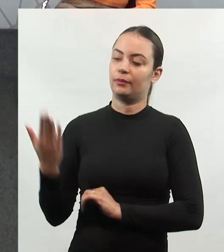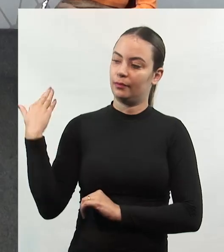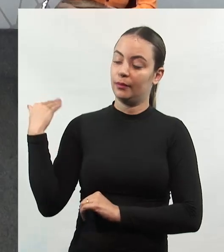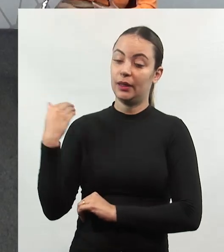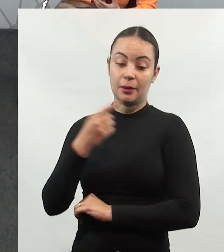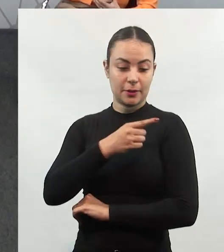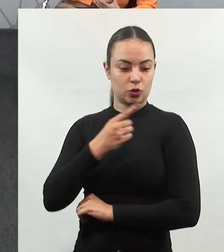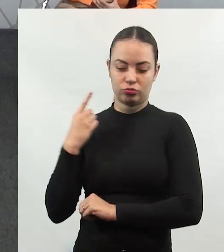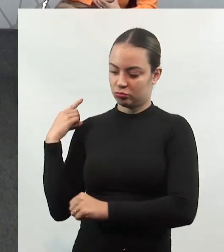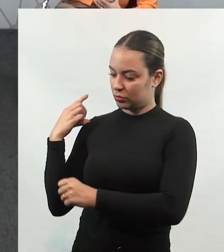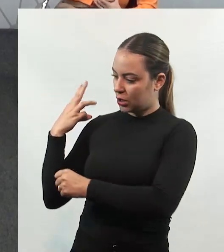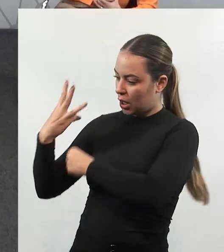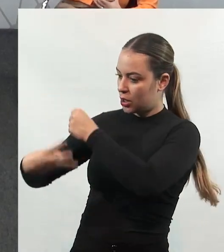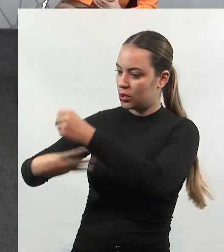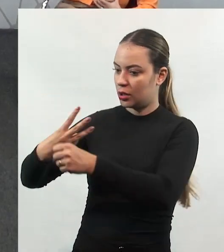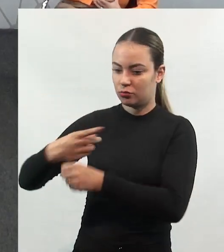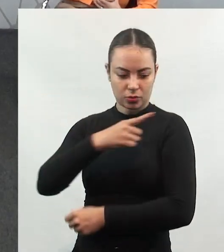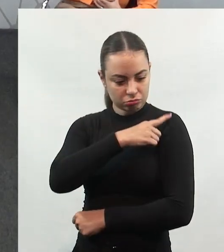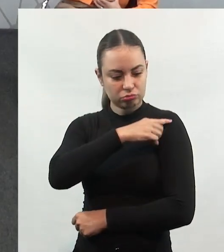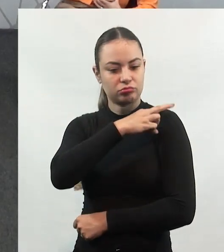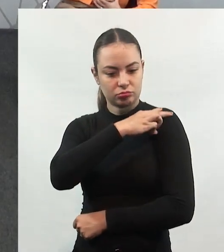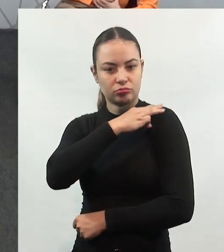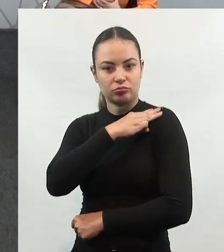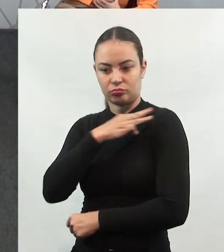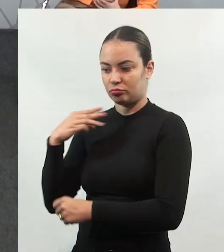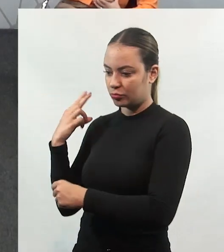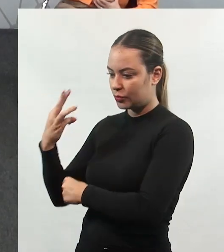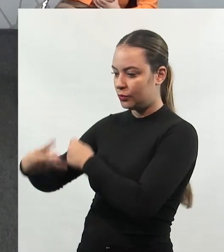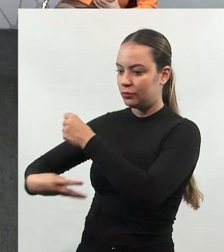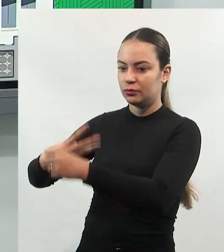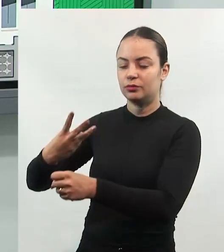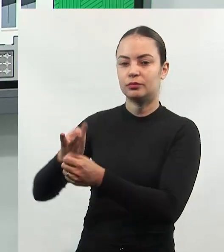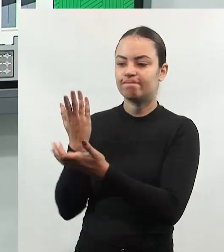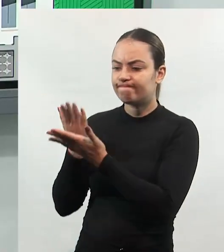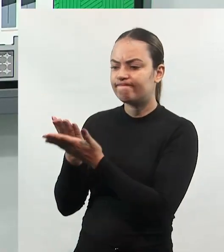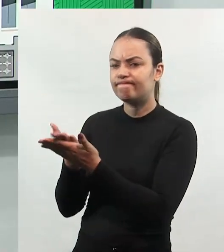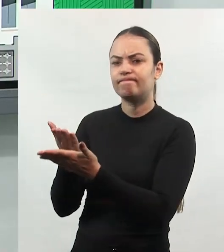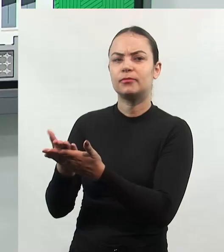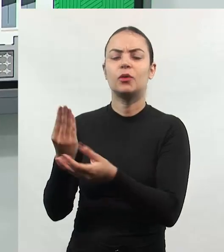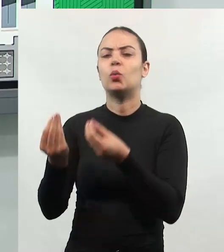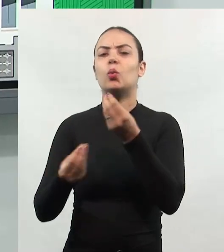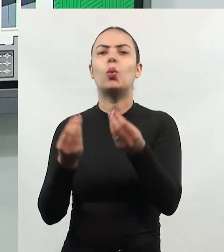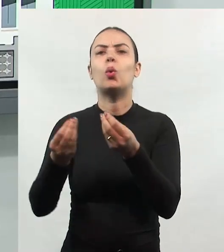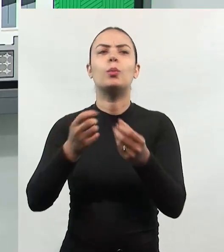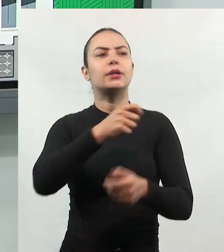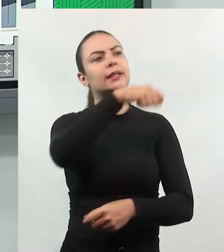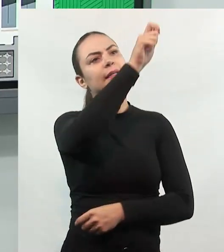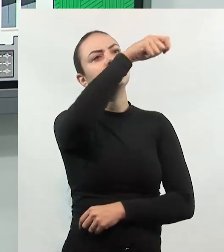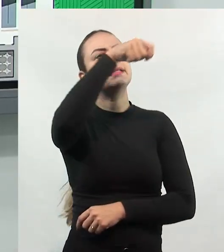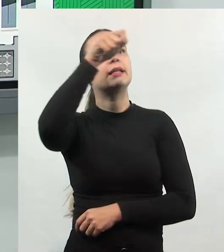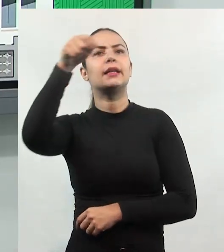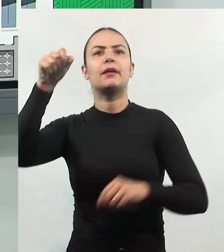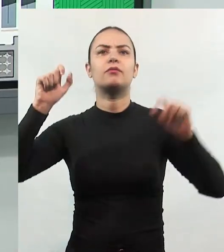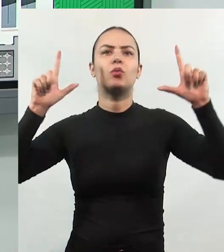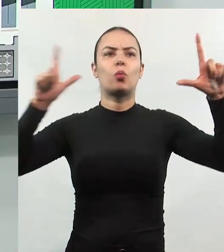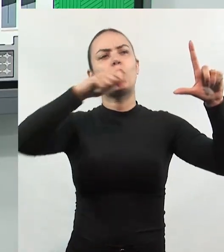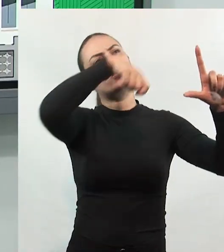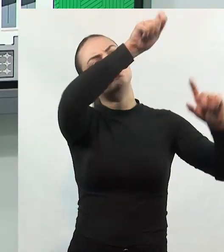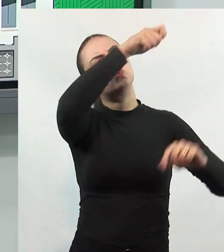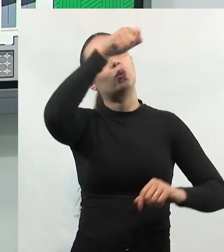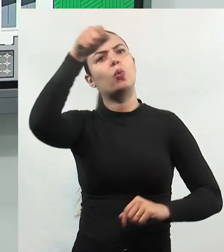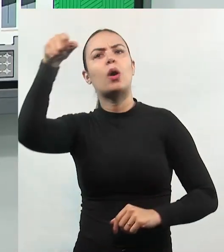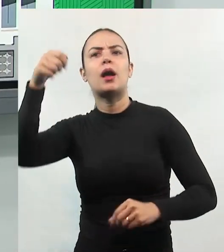ano, trauma. e eu fui aprender letra cursiva no último ano de magistério. Então, assim, é um curso muito especial e que para a